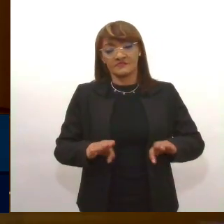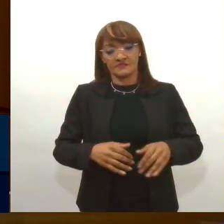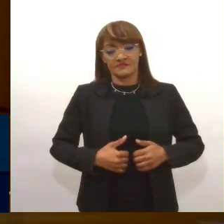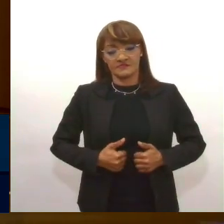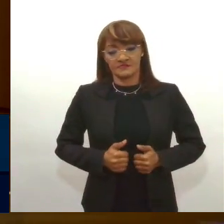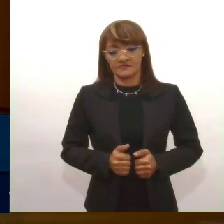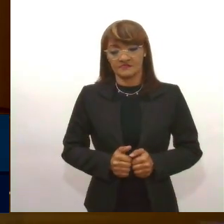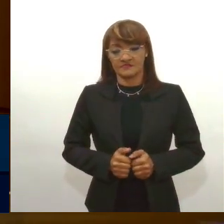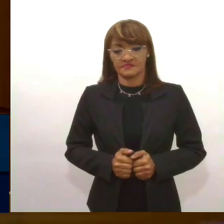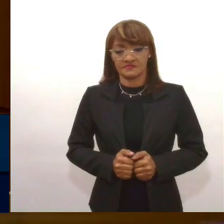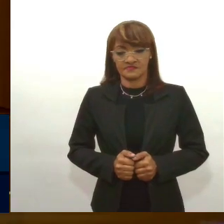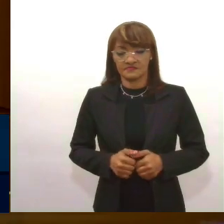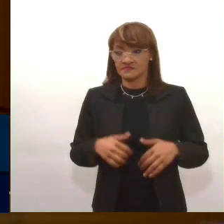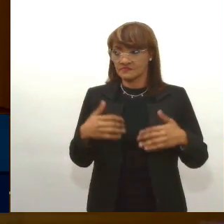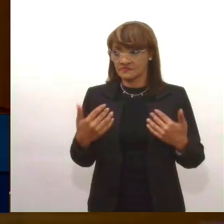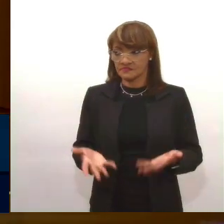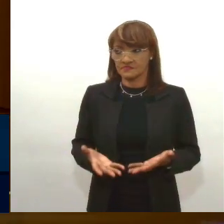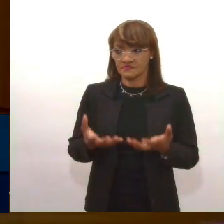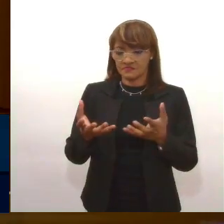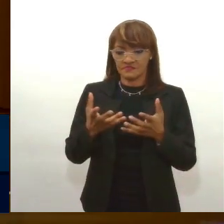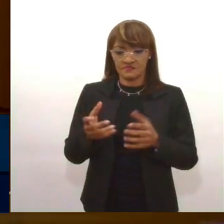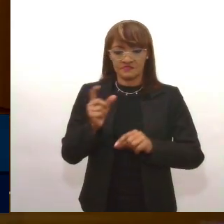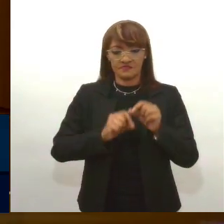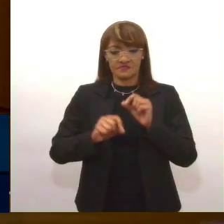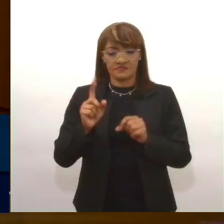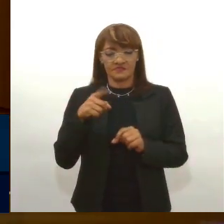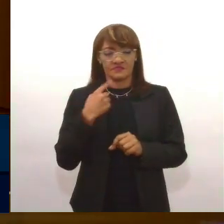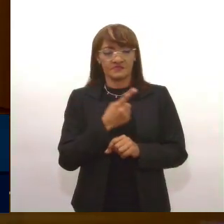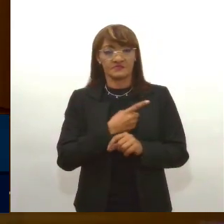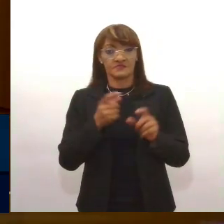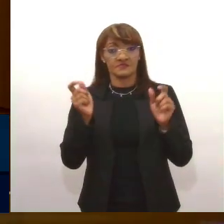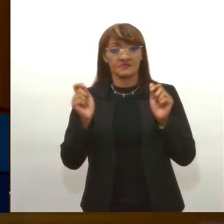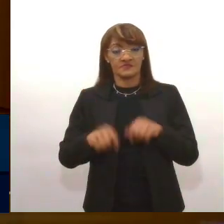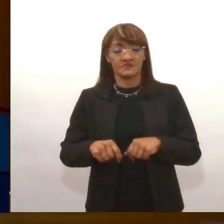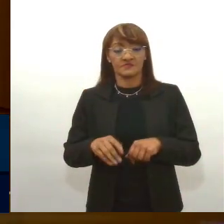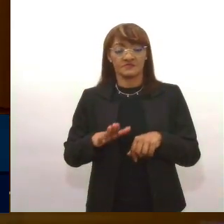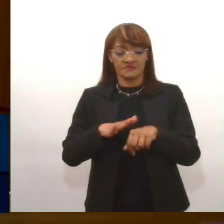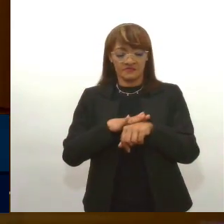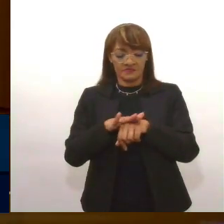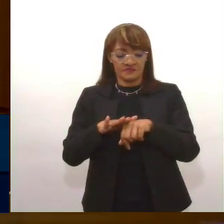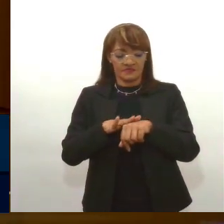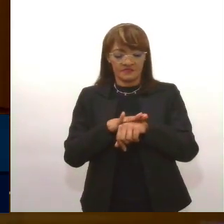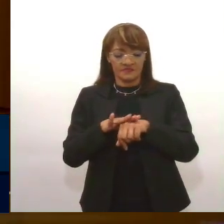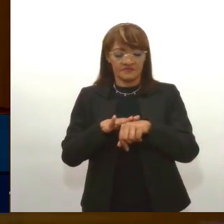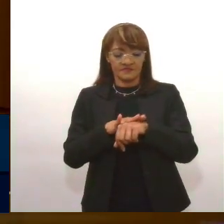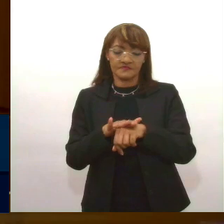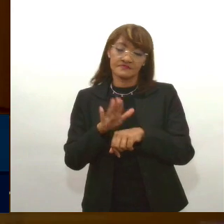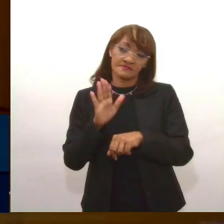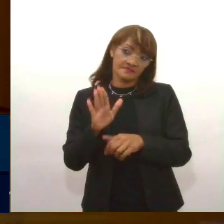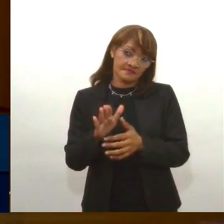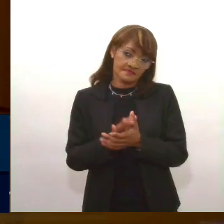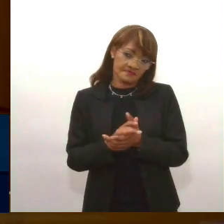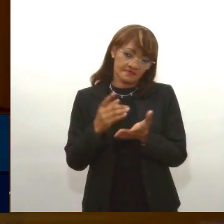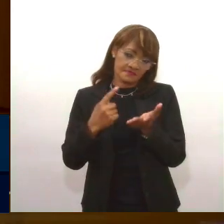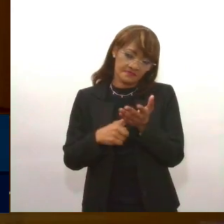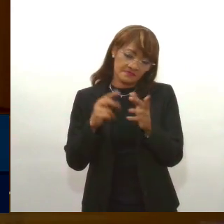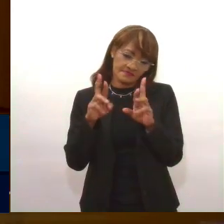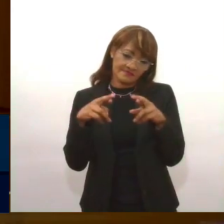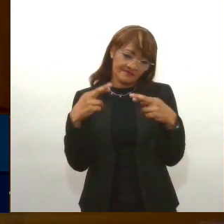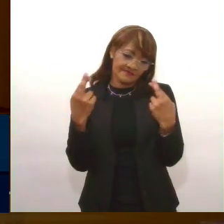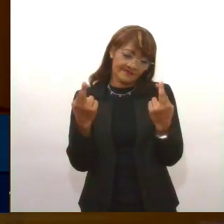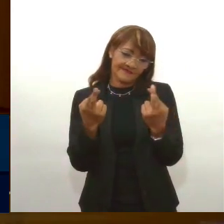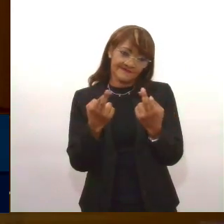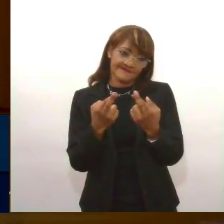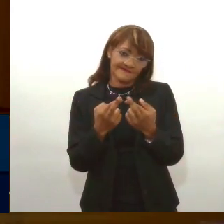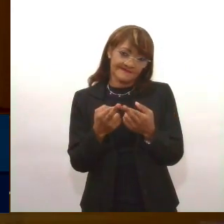que a gente possa eh conversar né vou marcar uma reunião também com a Secretaria Municipal do meio